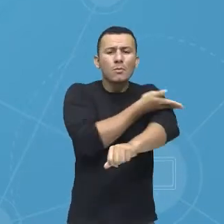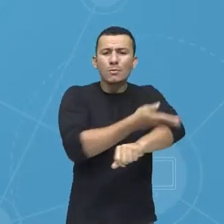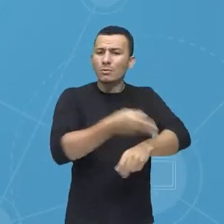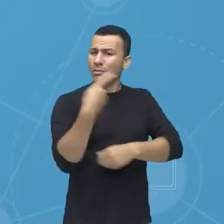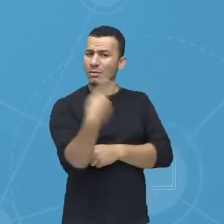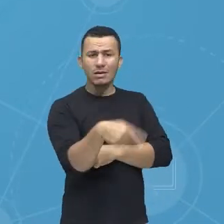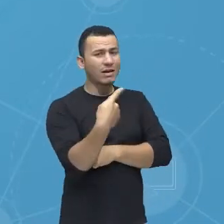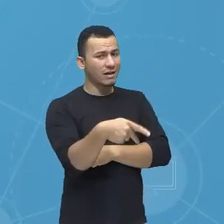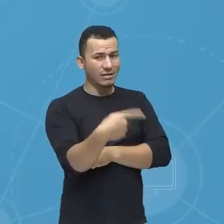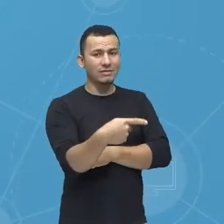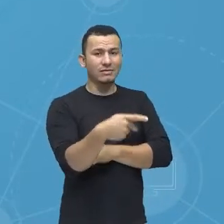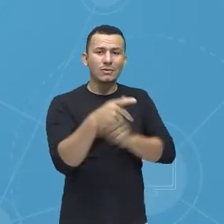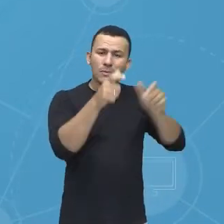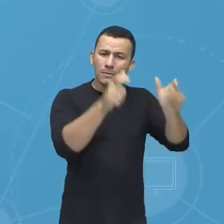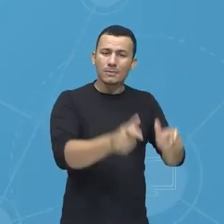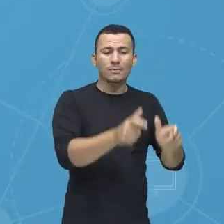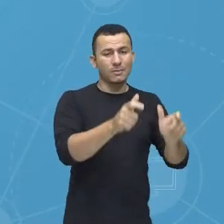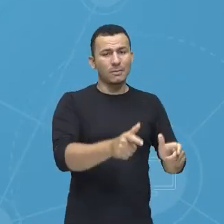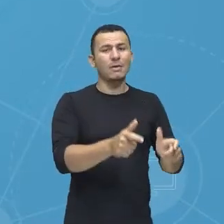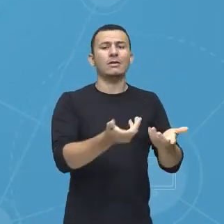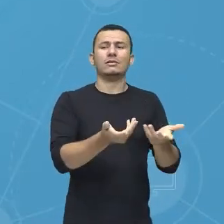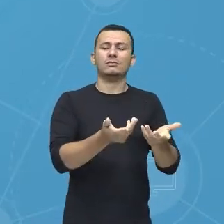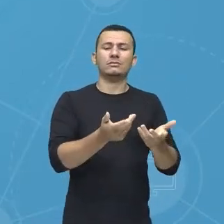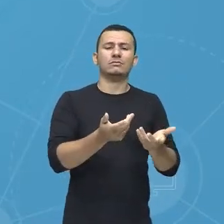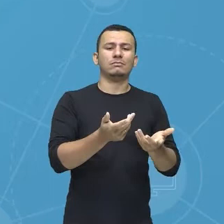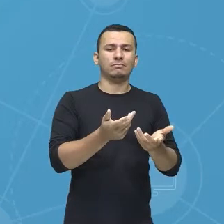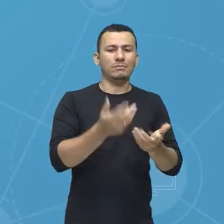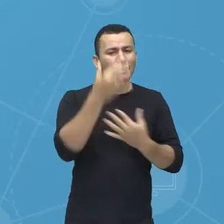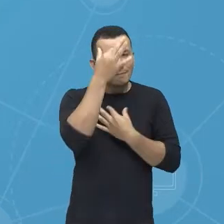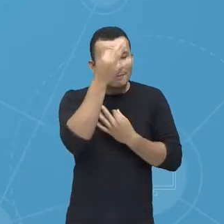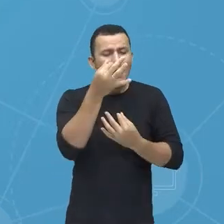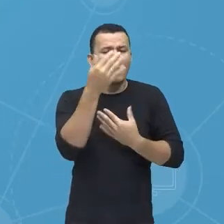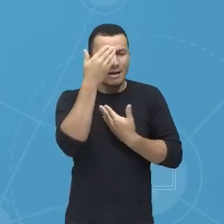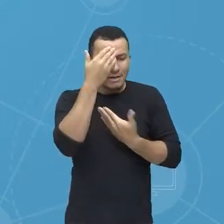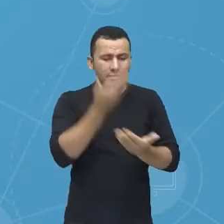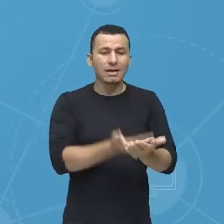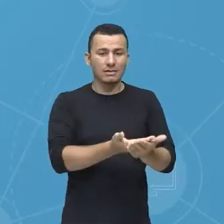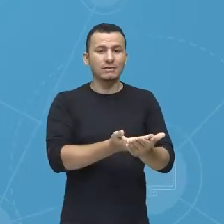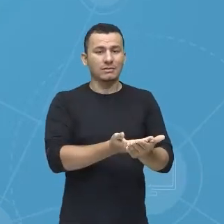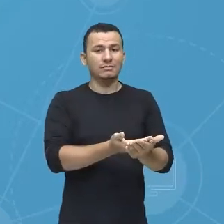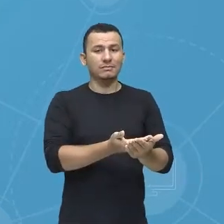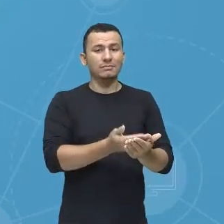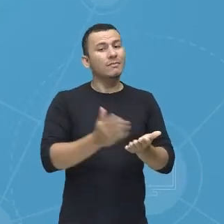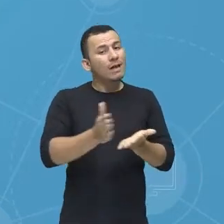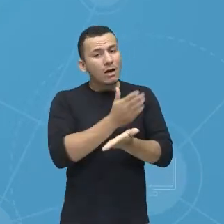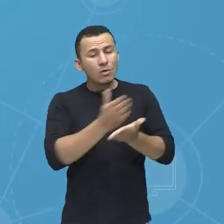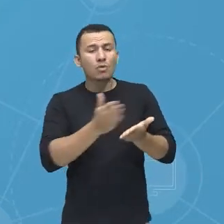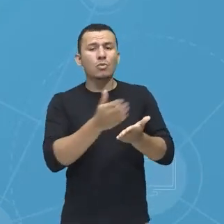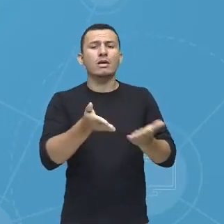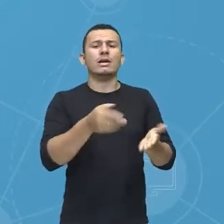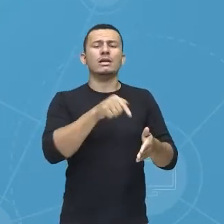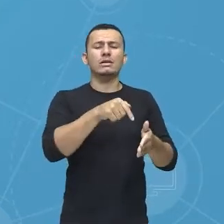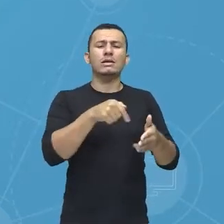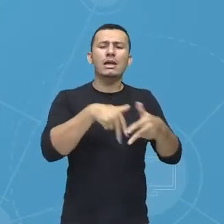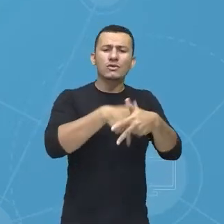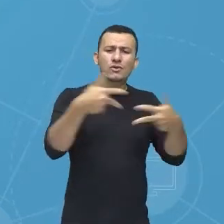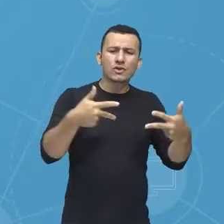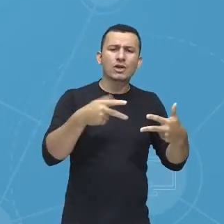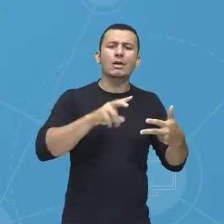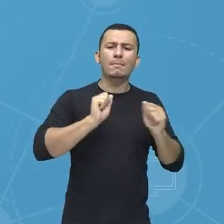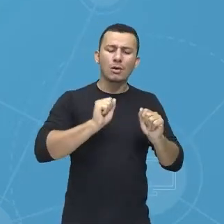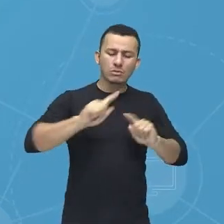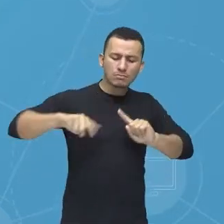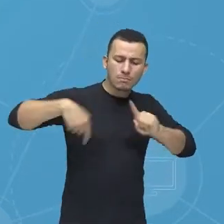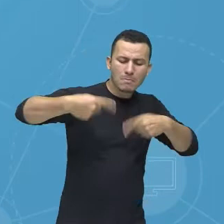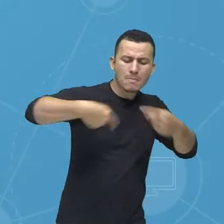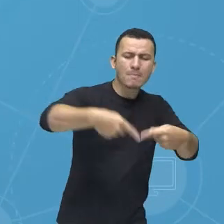costumes daquele lugar, daquela crença. Às vezes, aquela etnia vai passando de geração para